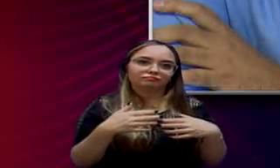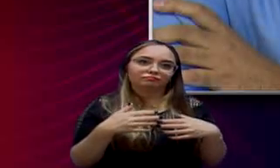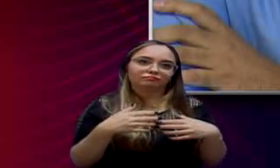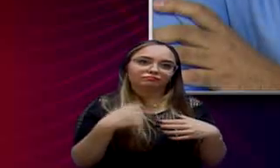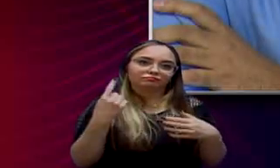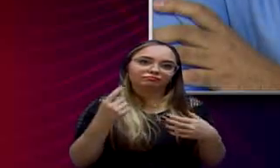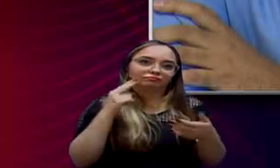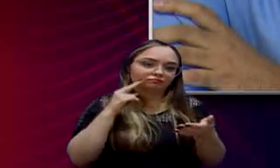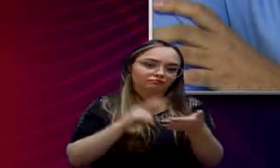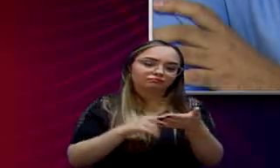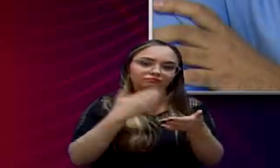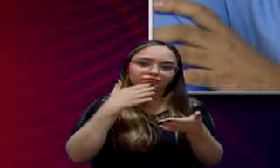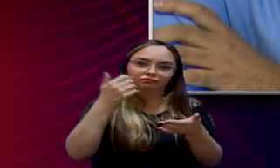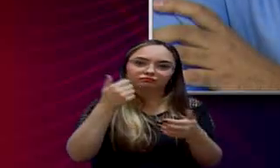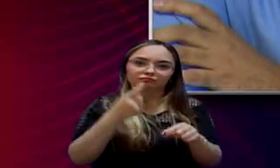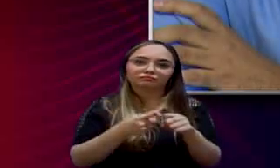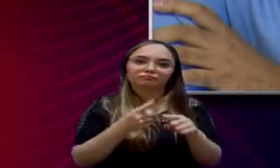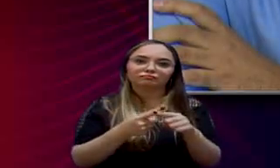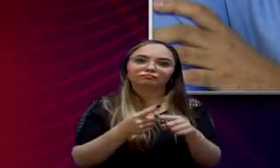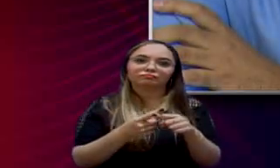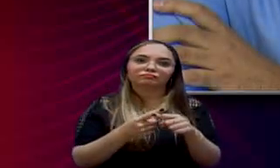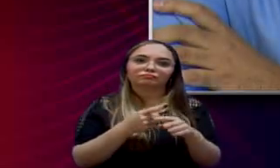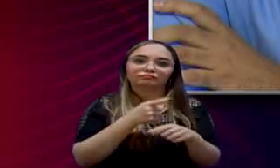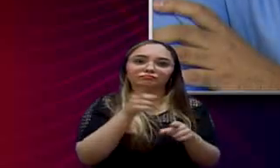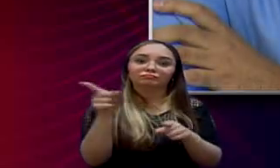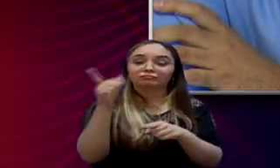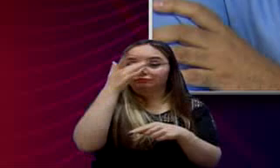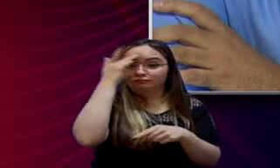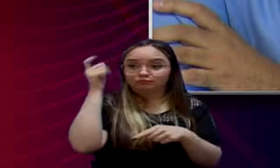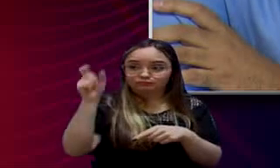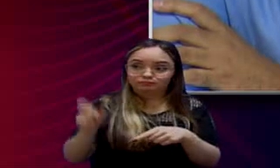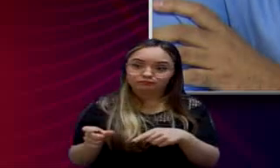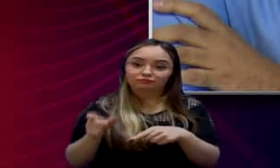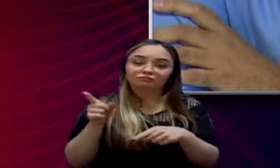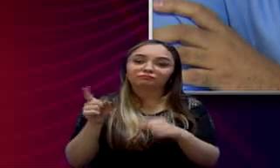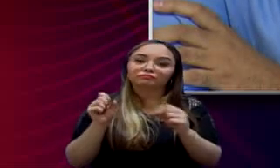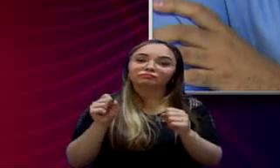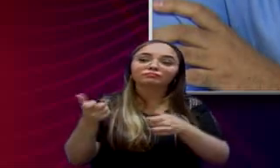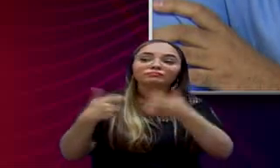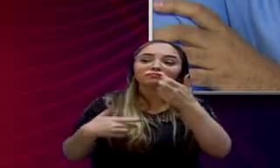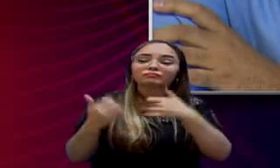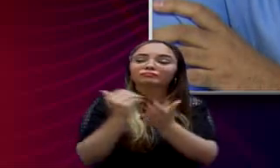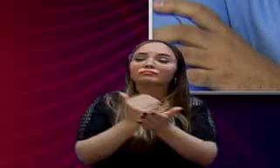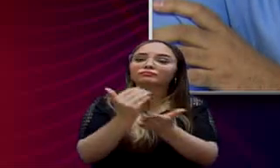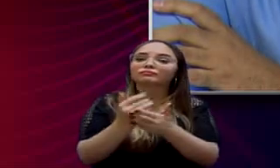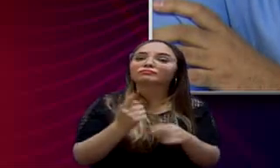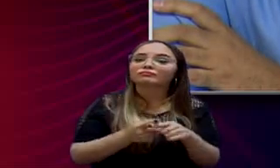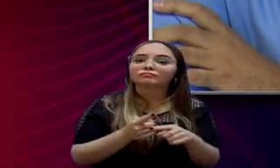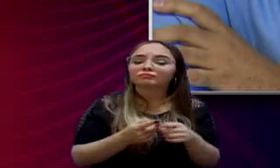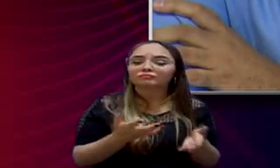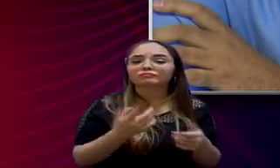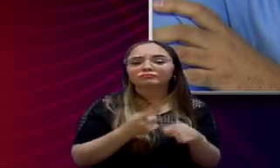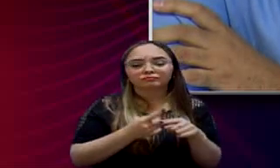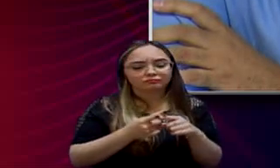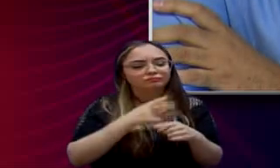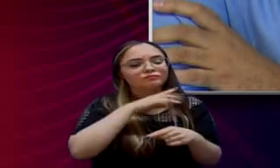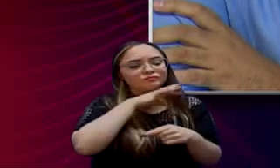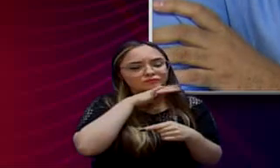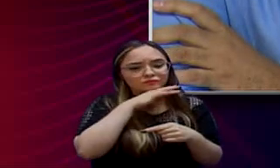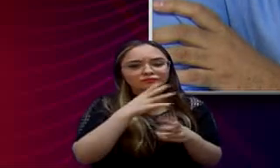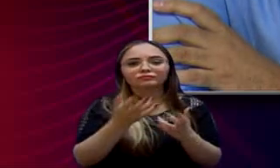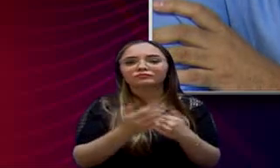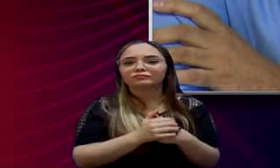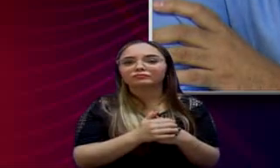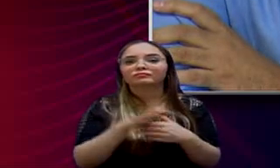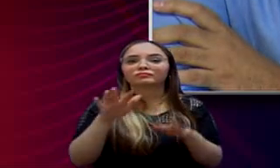checar melhor né até que essa profissional possa ainda mais elementos porque é ruim também quando